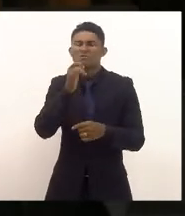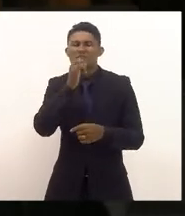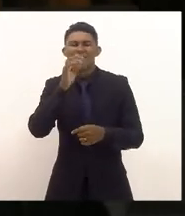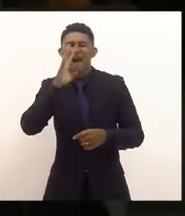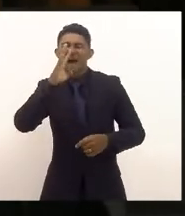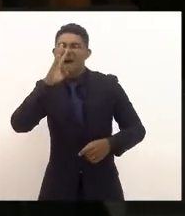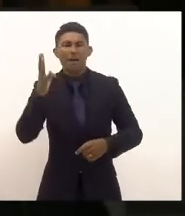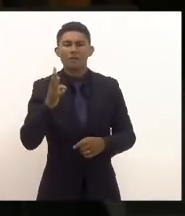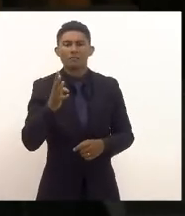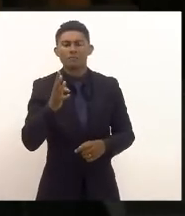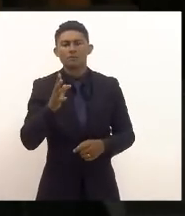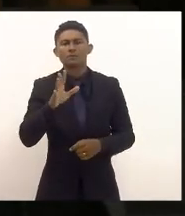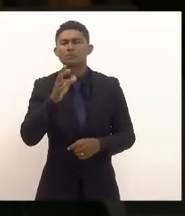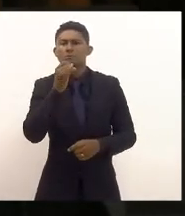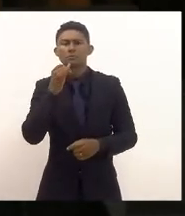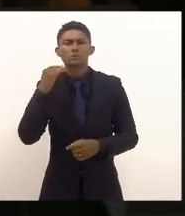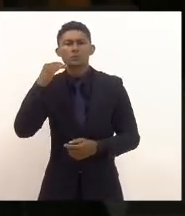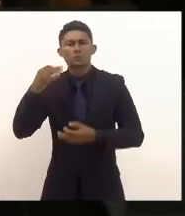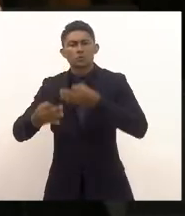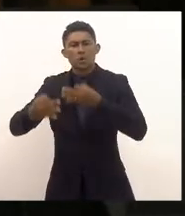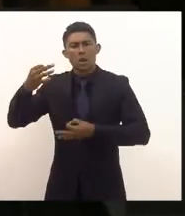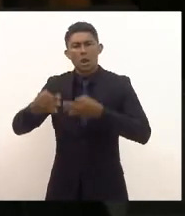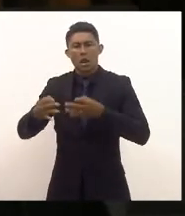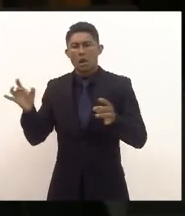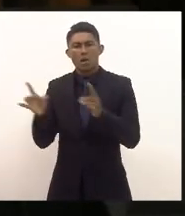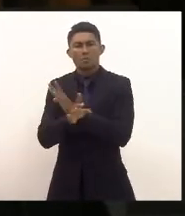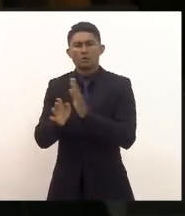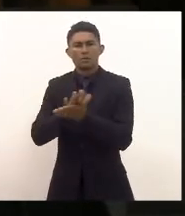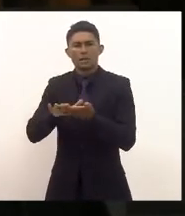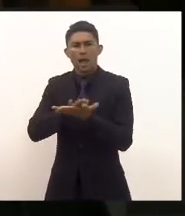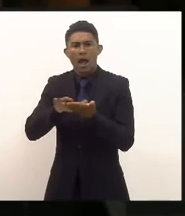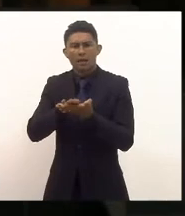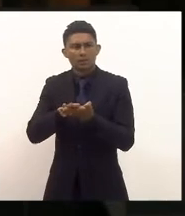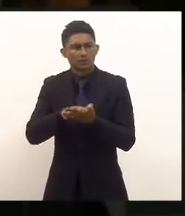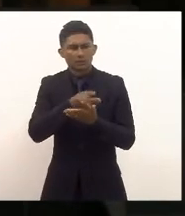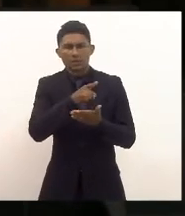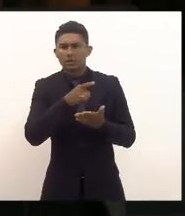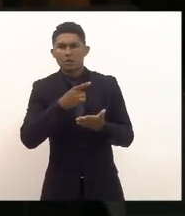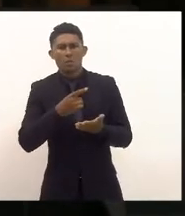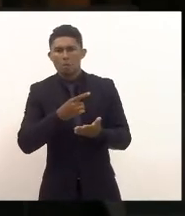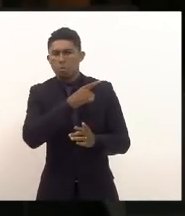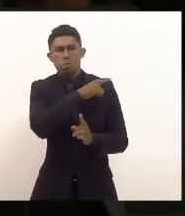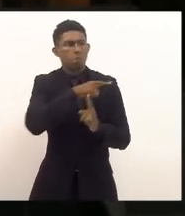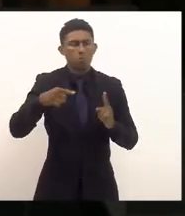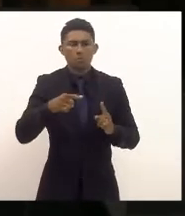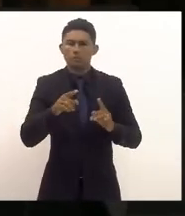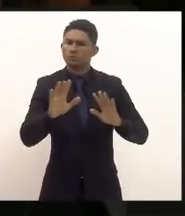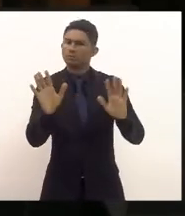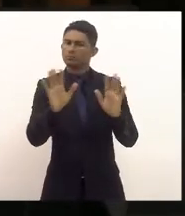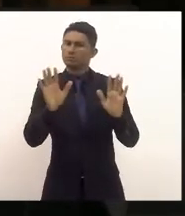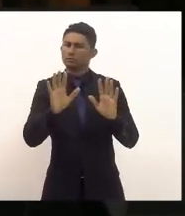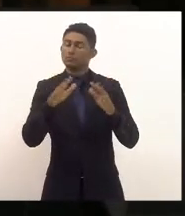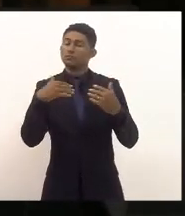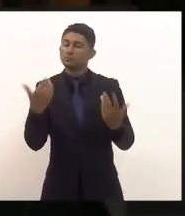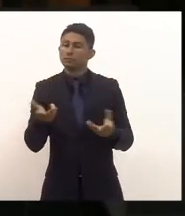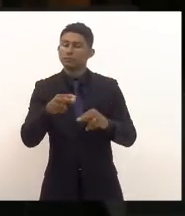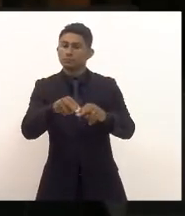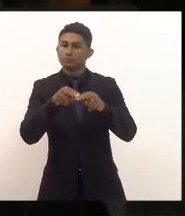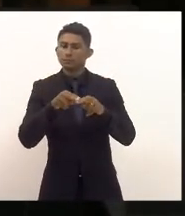contra sentença transitada em julgado então por isso a primeira emenda